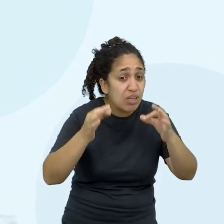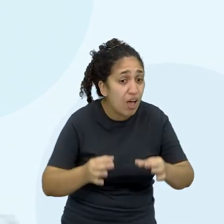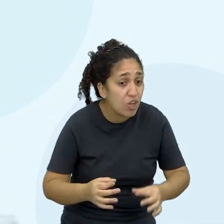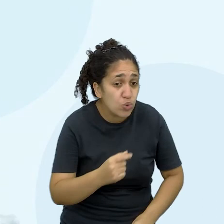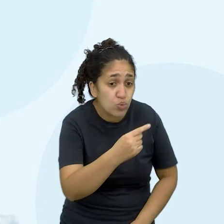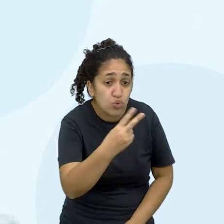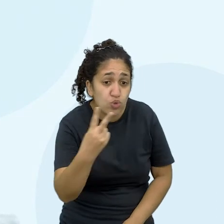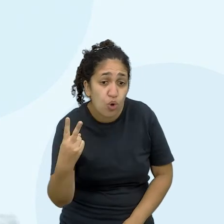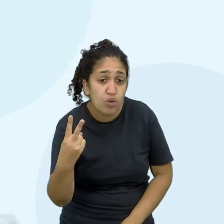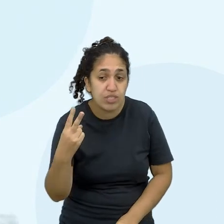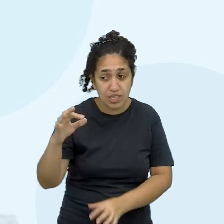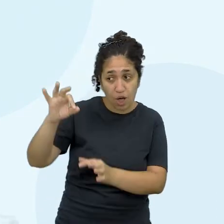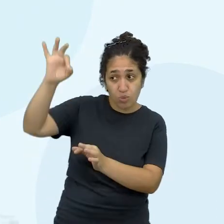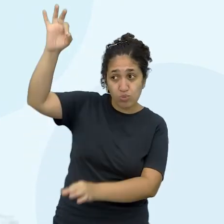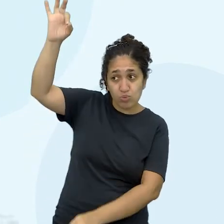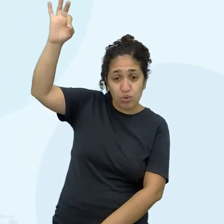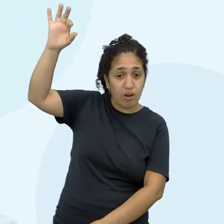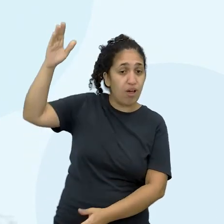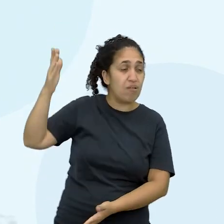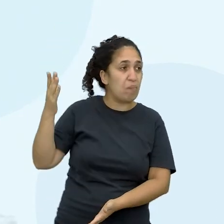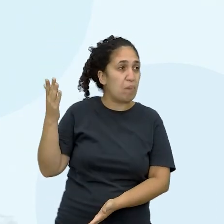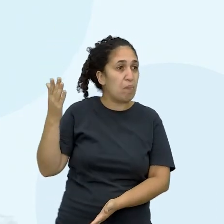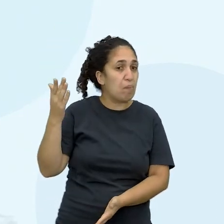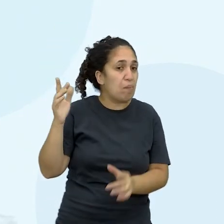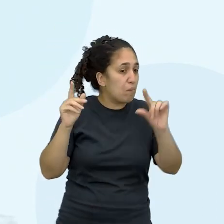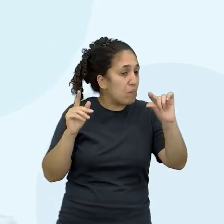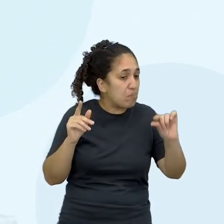12 vezes a altura do Gulliver?